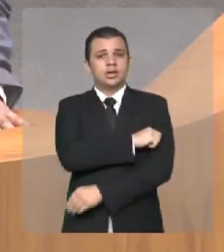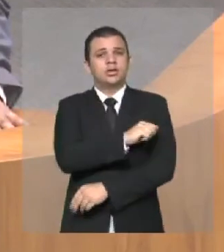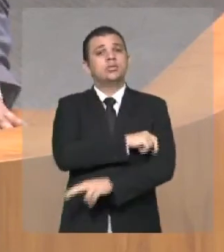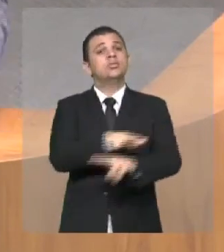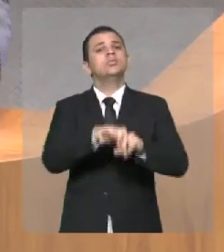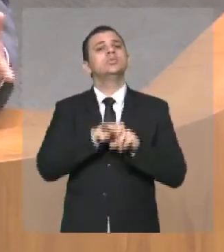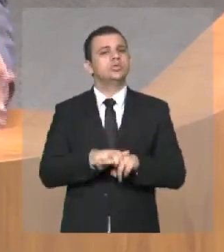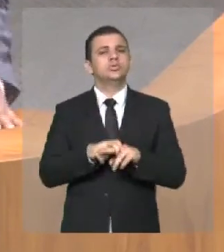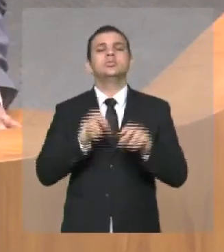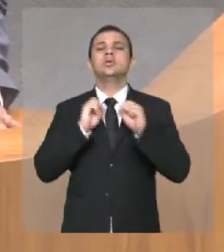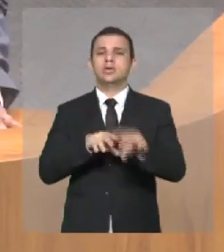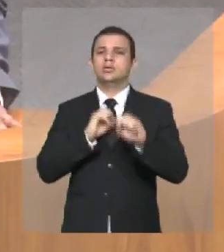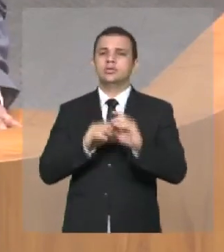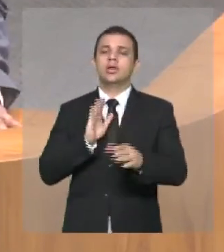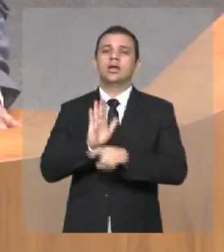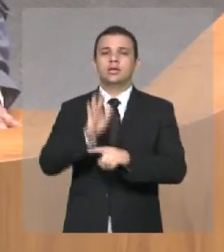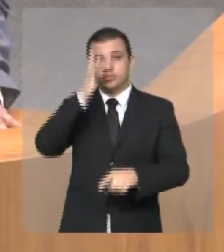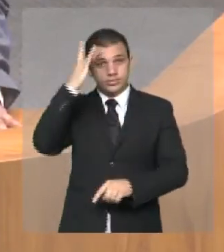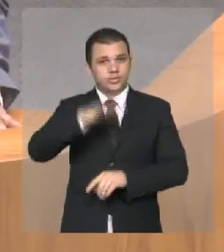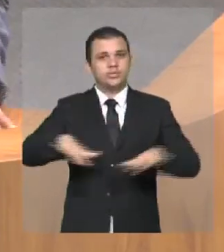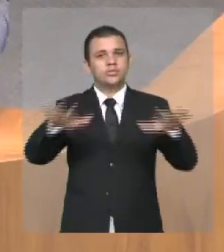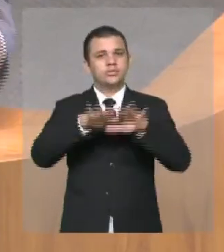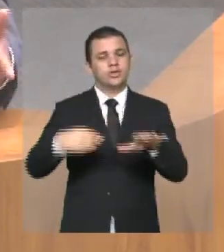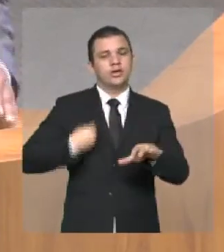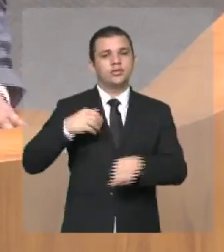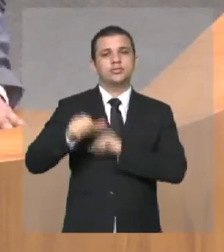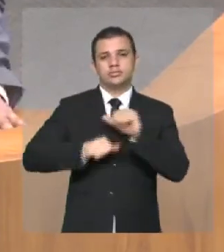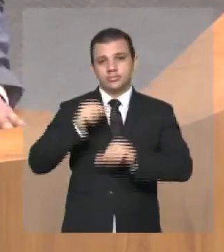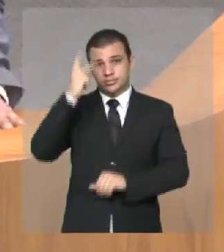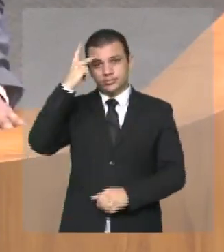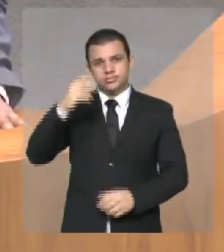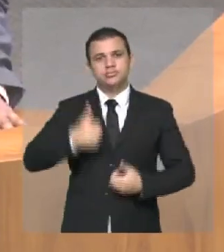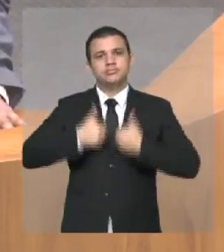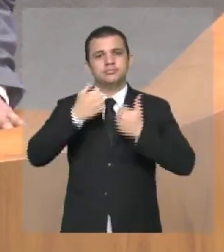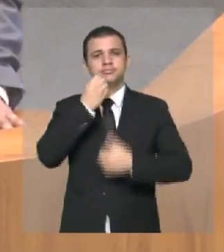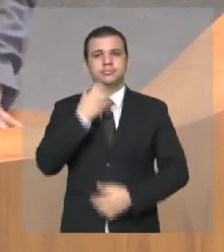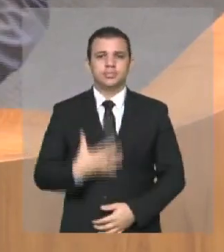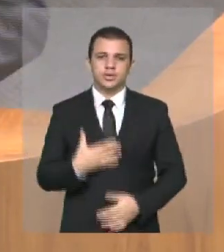educação é que transforma a vida do cidadão para um cidadão de bem. Muito obrigado, senhor presidente.